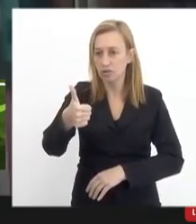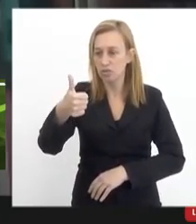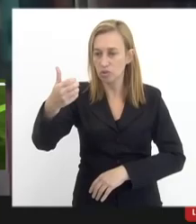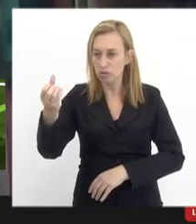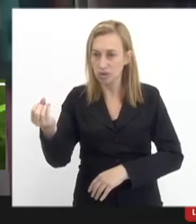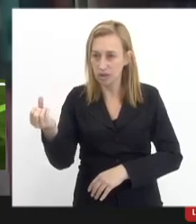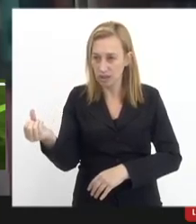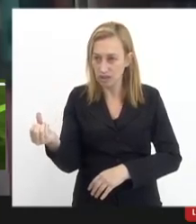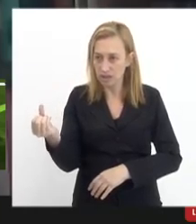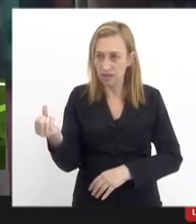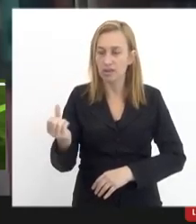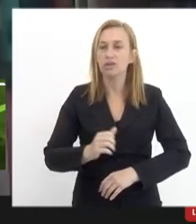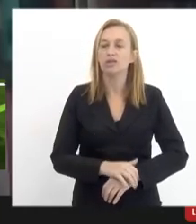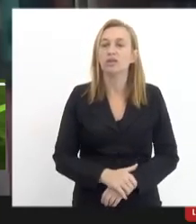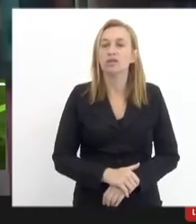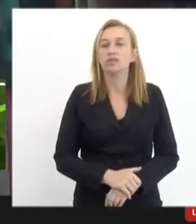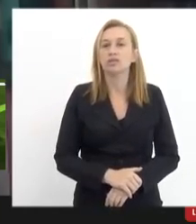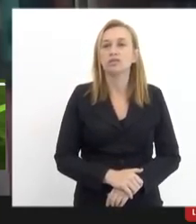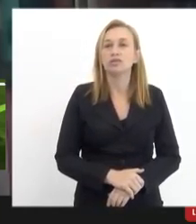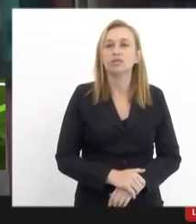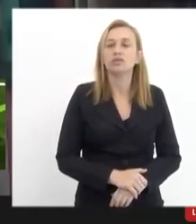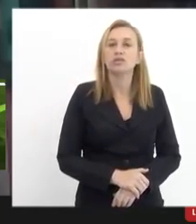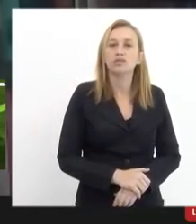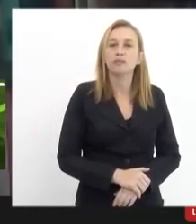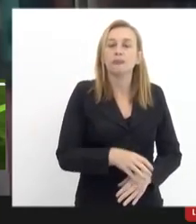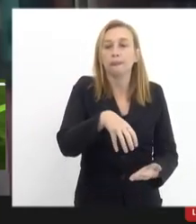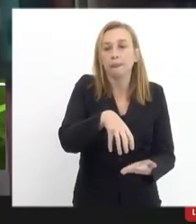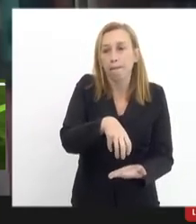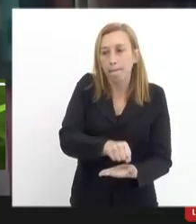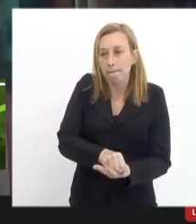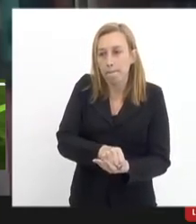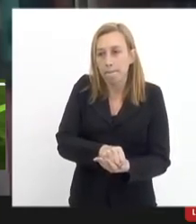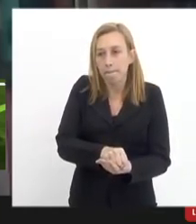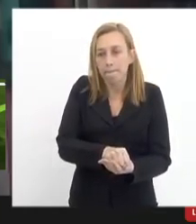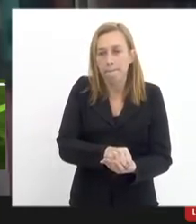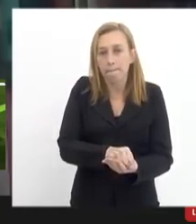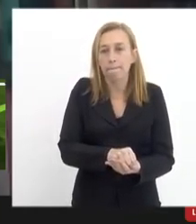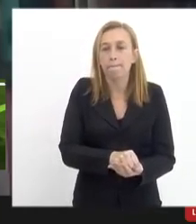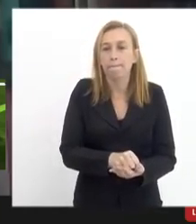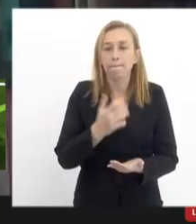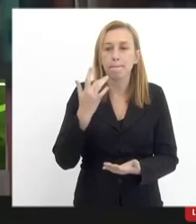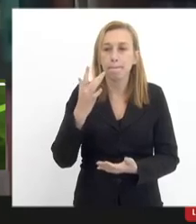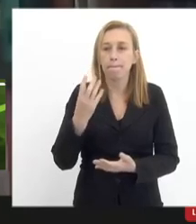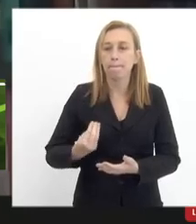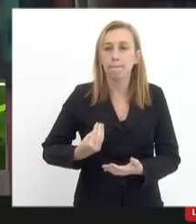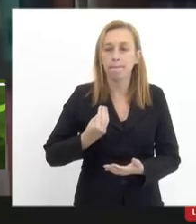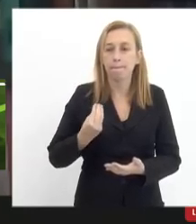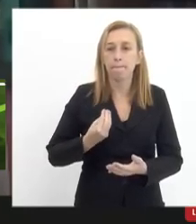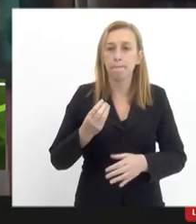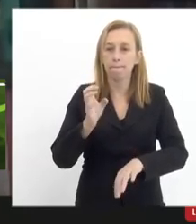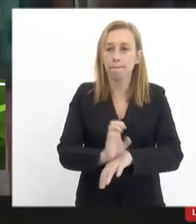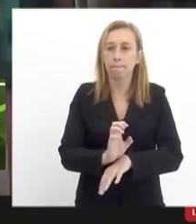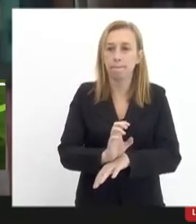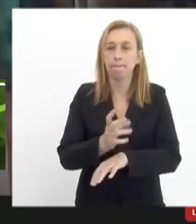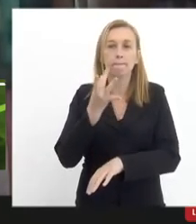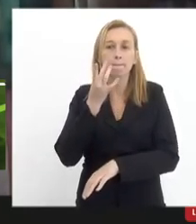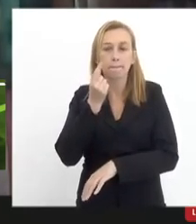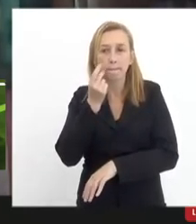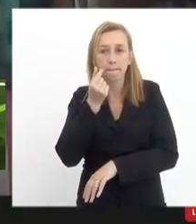13.481/2006, que institui o registro dos tesouros vivos no Estado do Ceará.